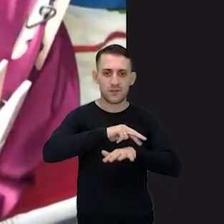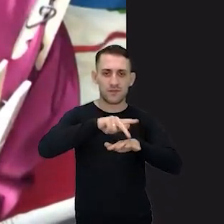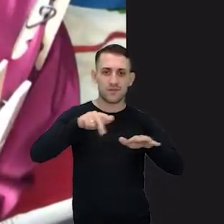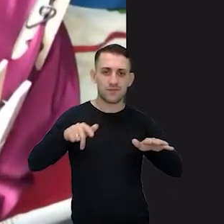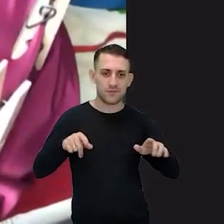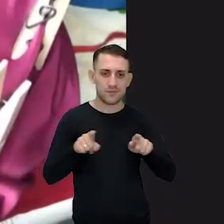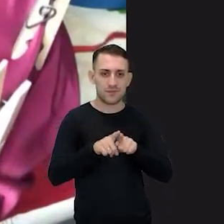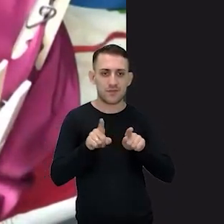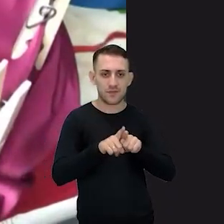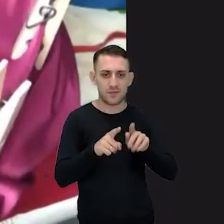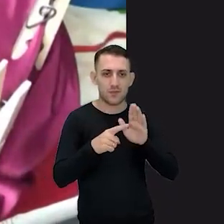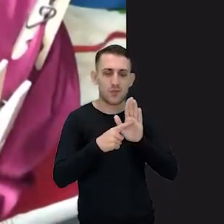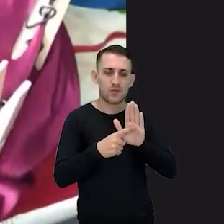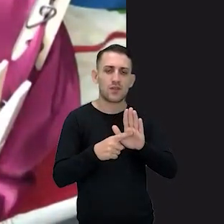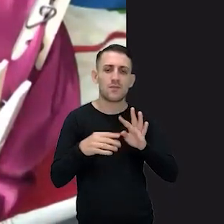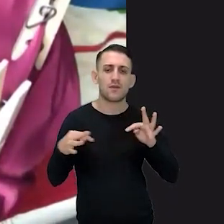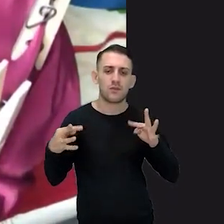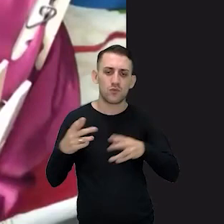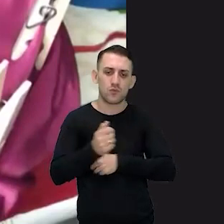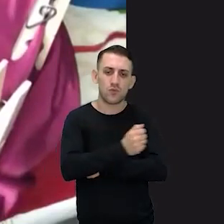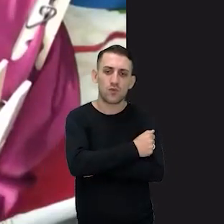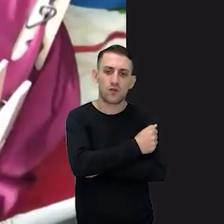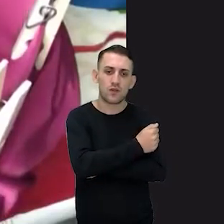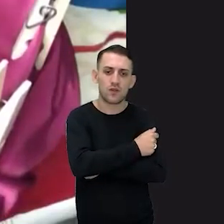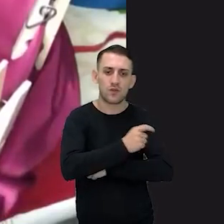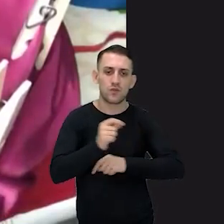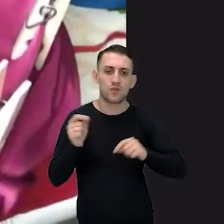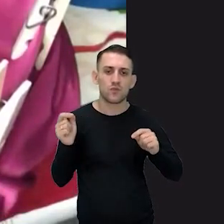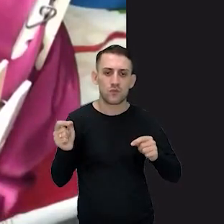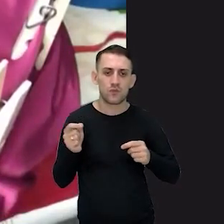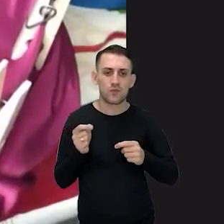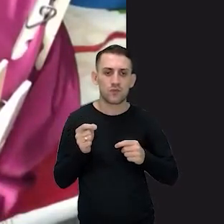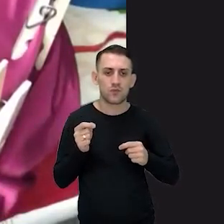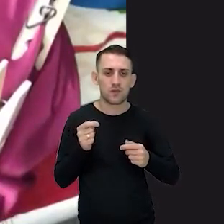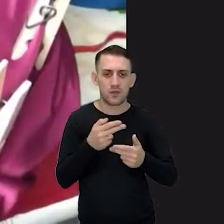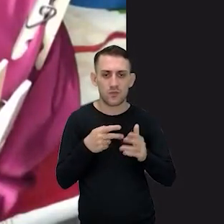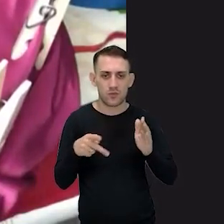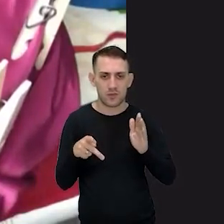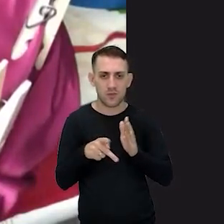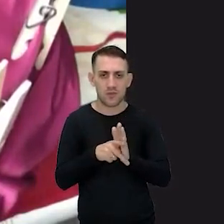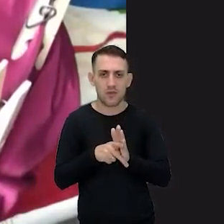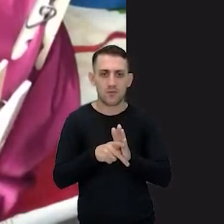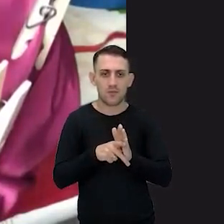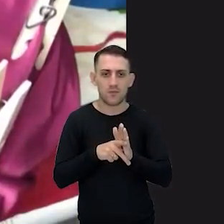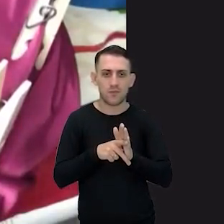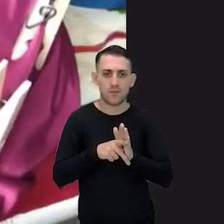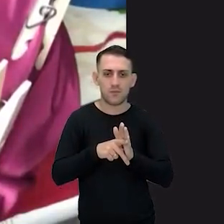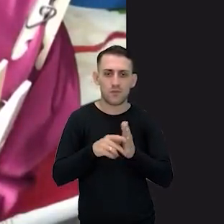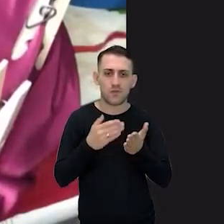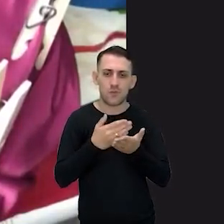e mostrar para esse aluno que os corpos deformam o